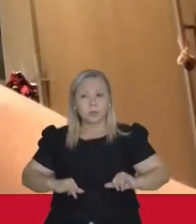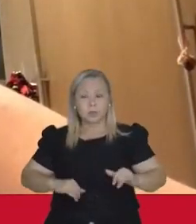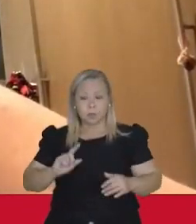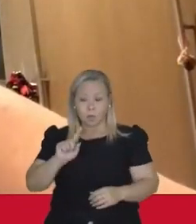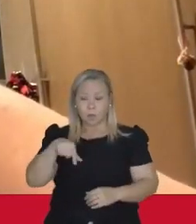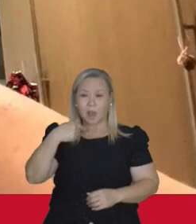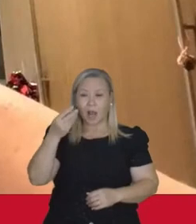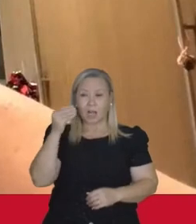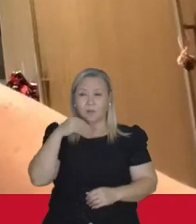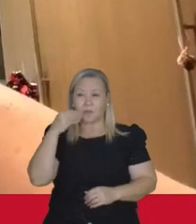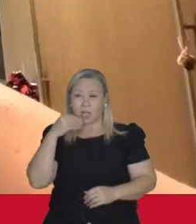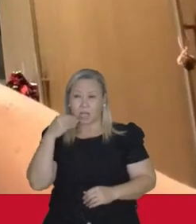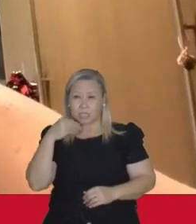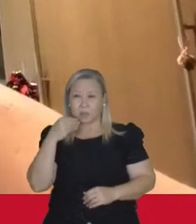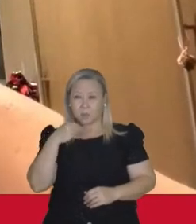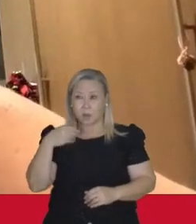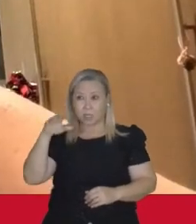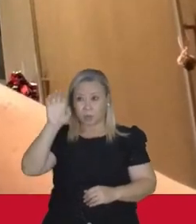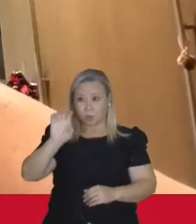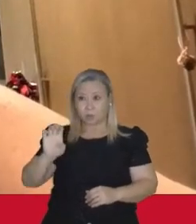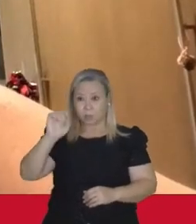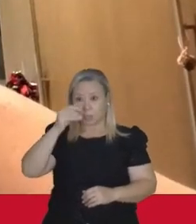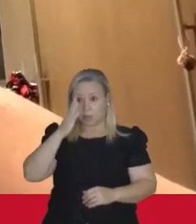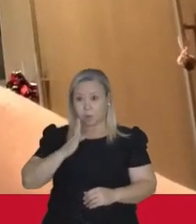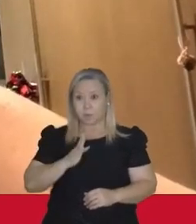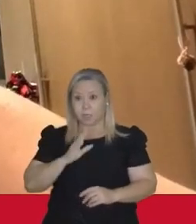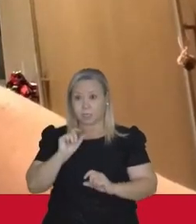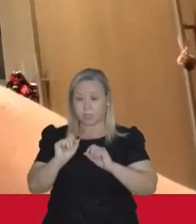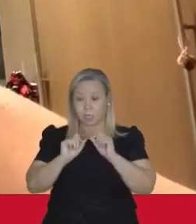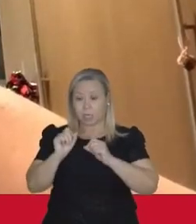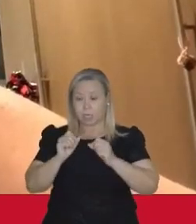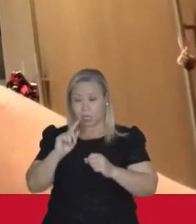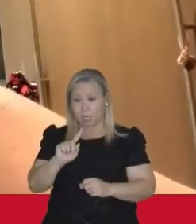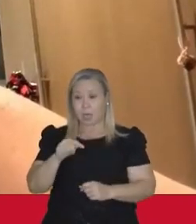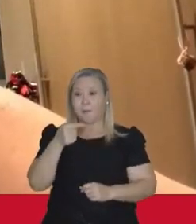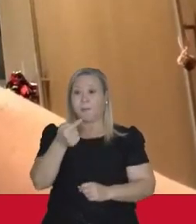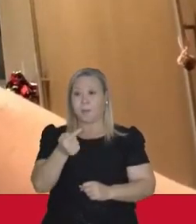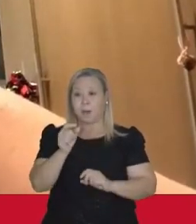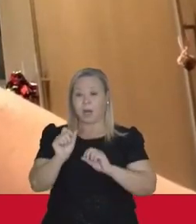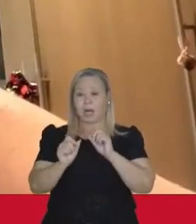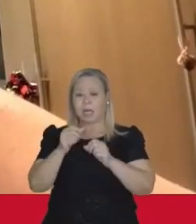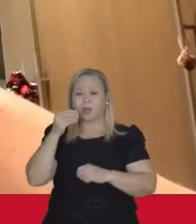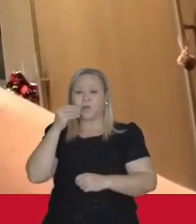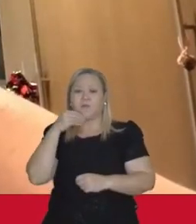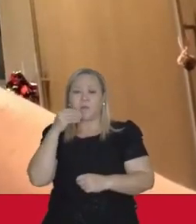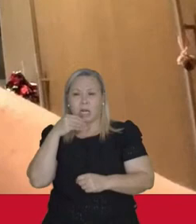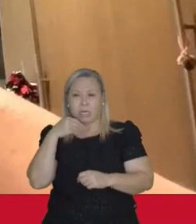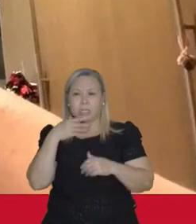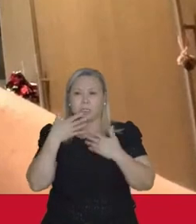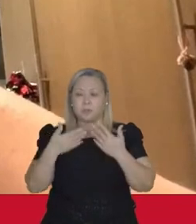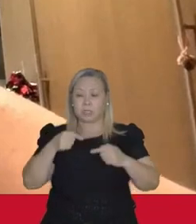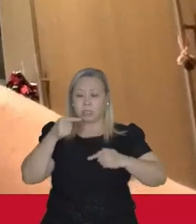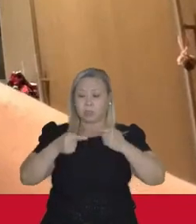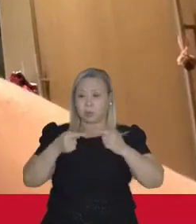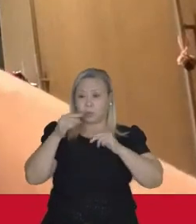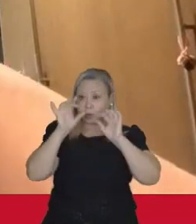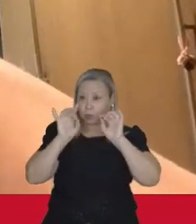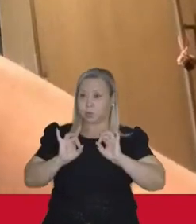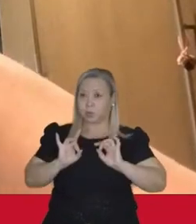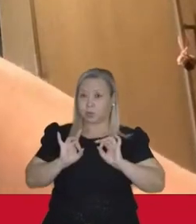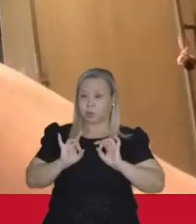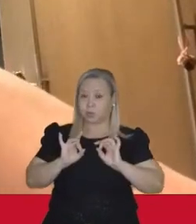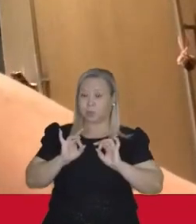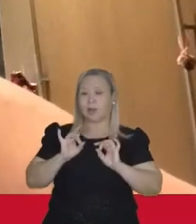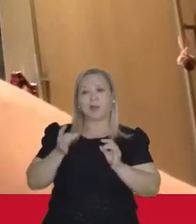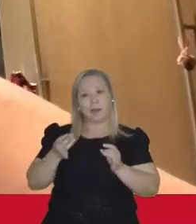do desmonte do Estado brasileiro, que aí é para além, né, do desmonte de políticas específicas, é o